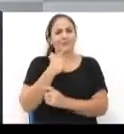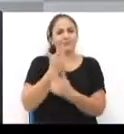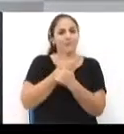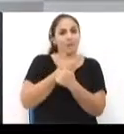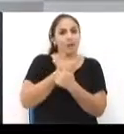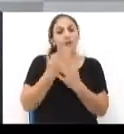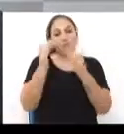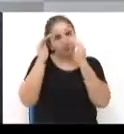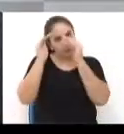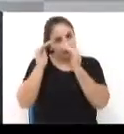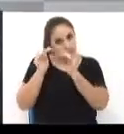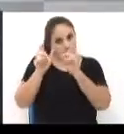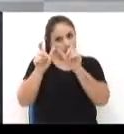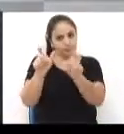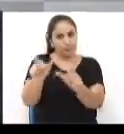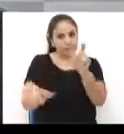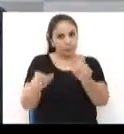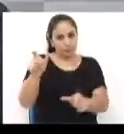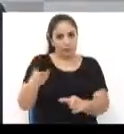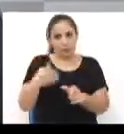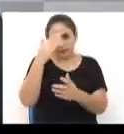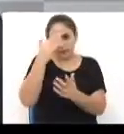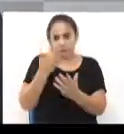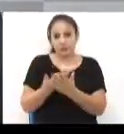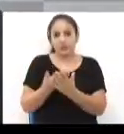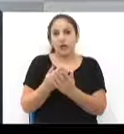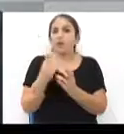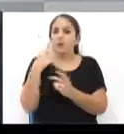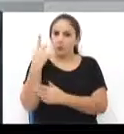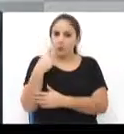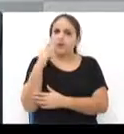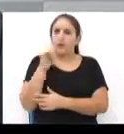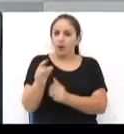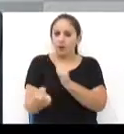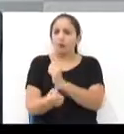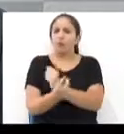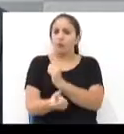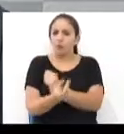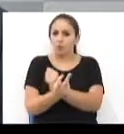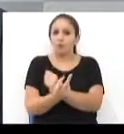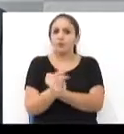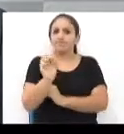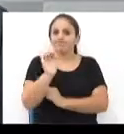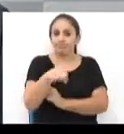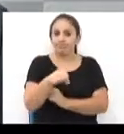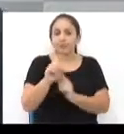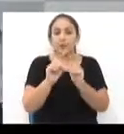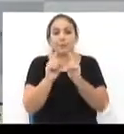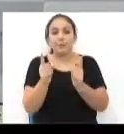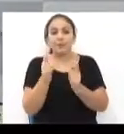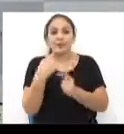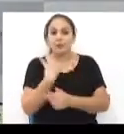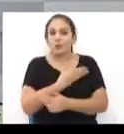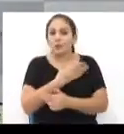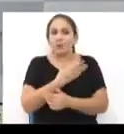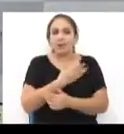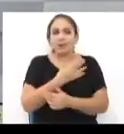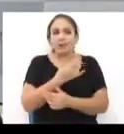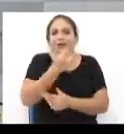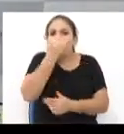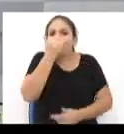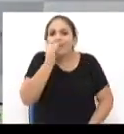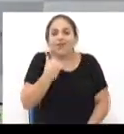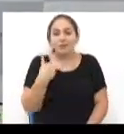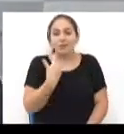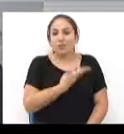o respeito, é claro, ao eleitor que o tem, porque a política de fato está corrupta, é bom salientar isso, porque seríamos eternos azarados que nós